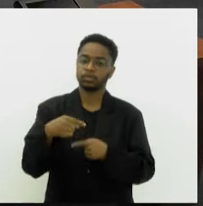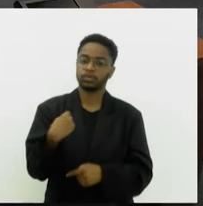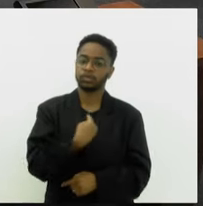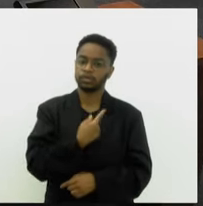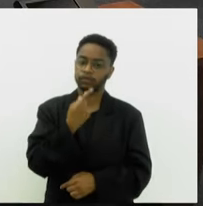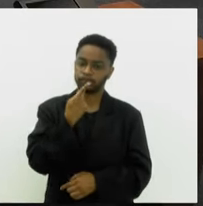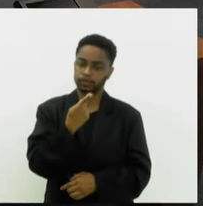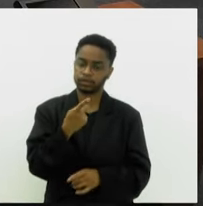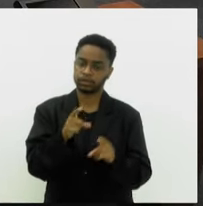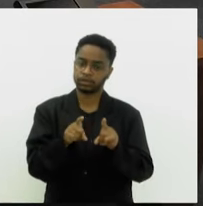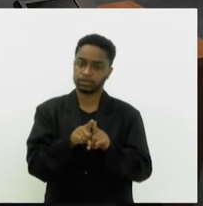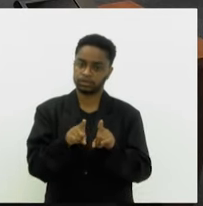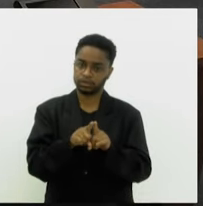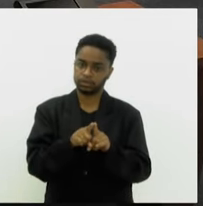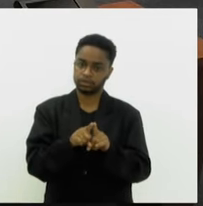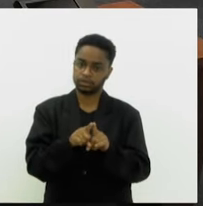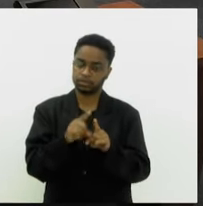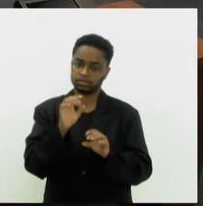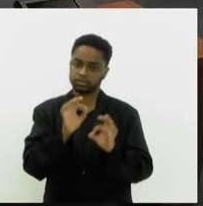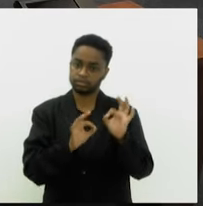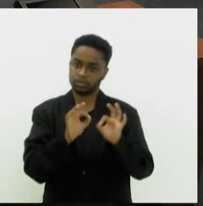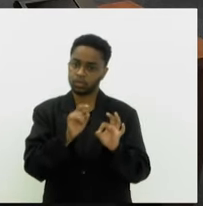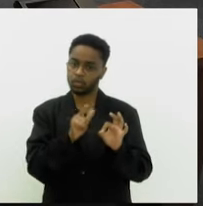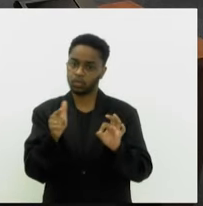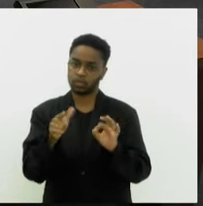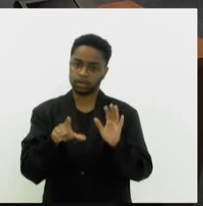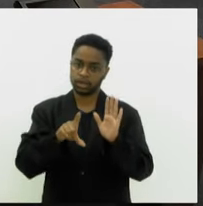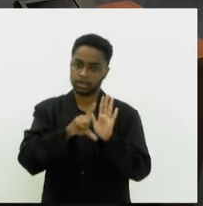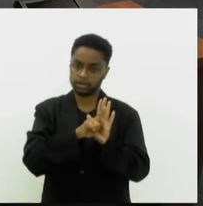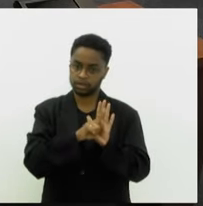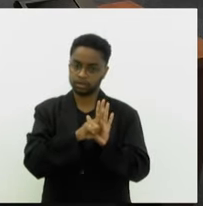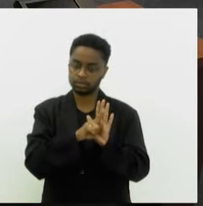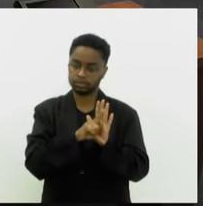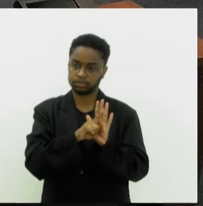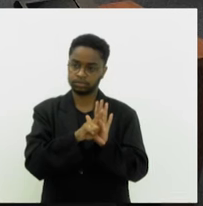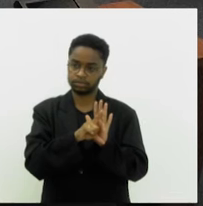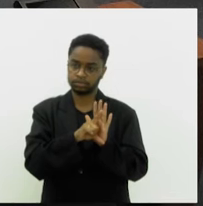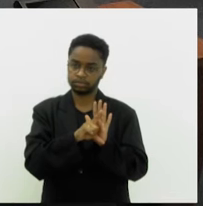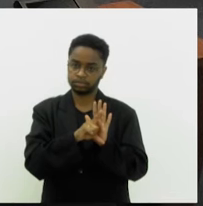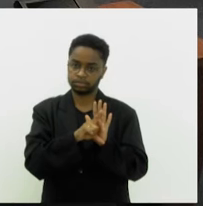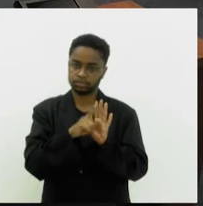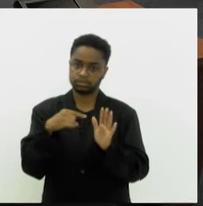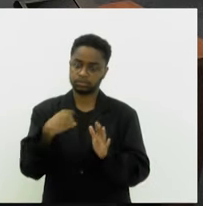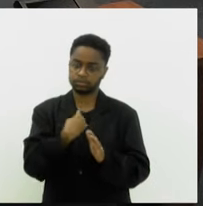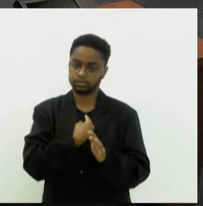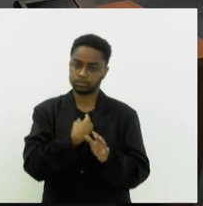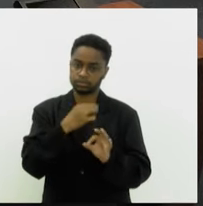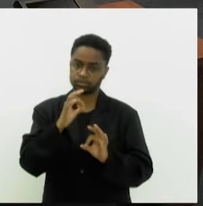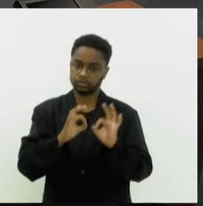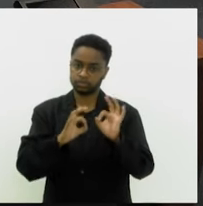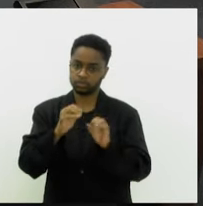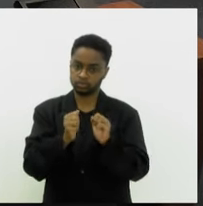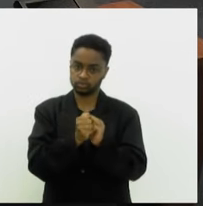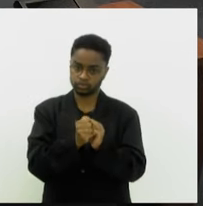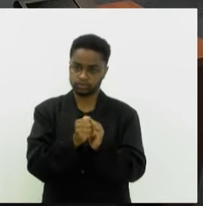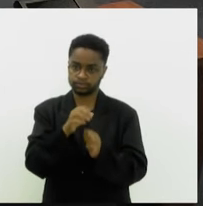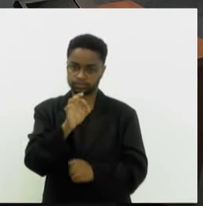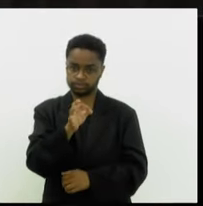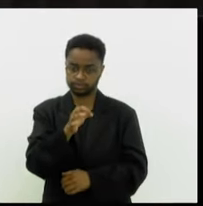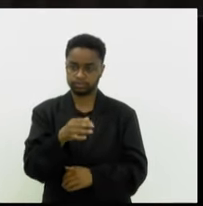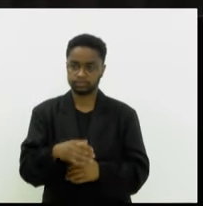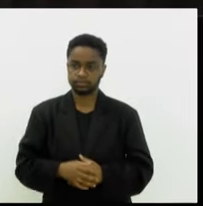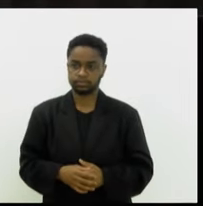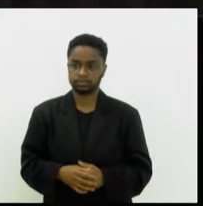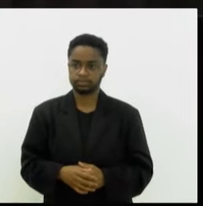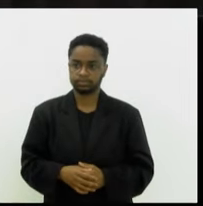também e colocar aqui a outra lei que nós fizemos juntos, né? Pois é,